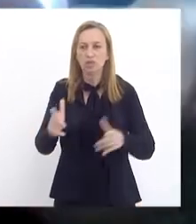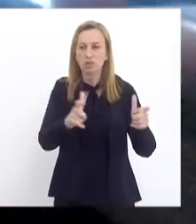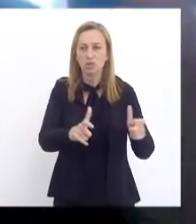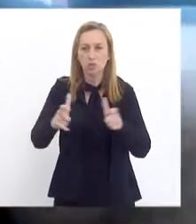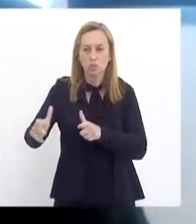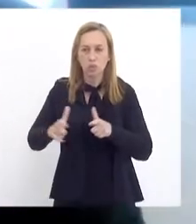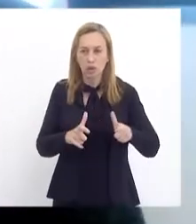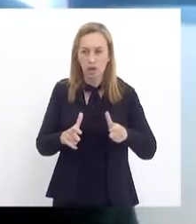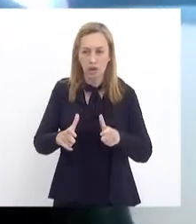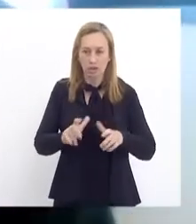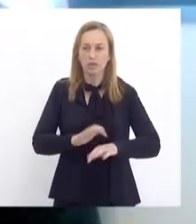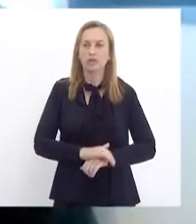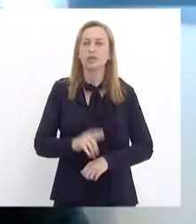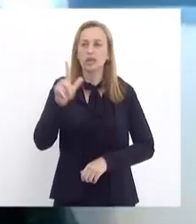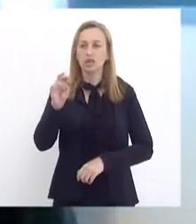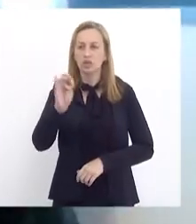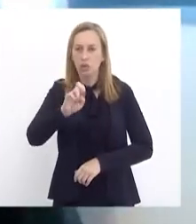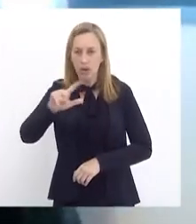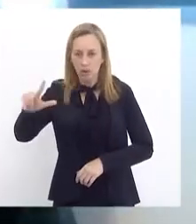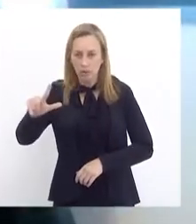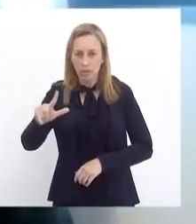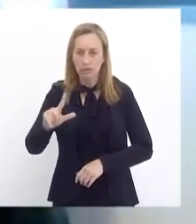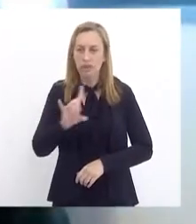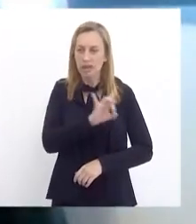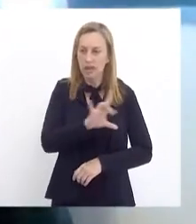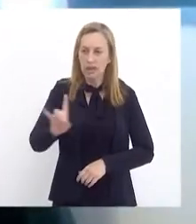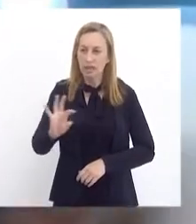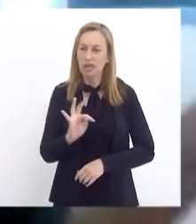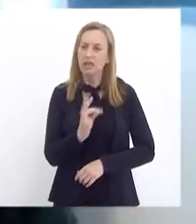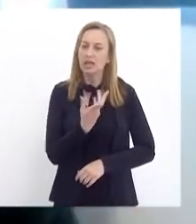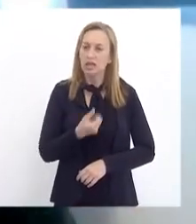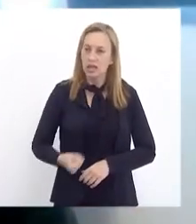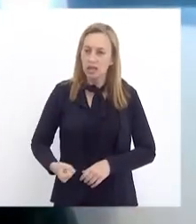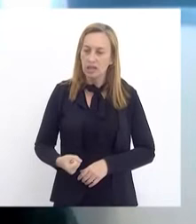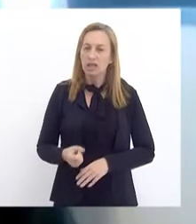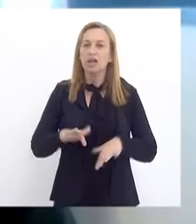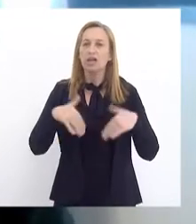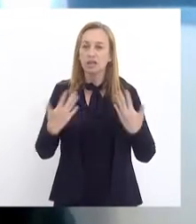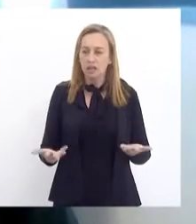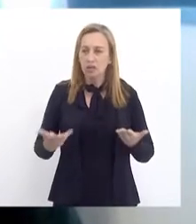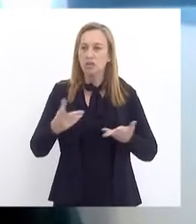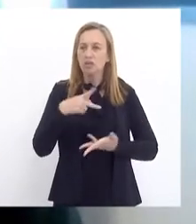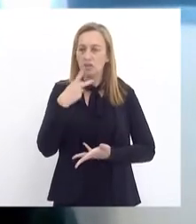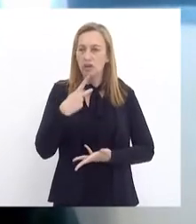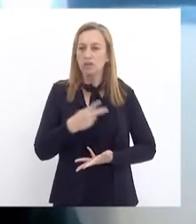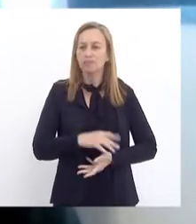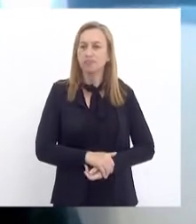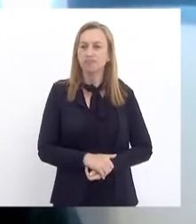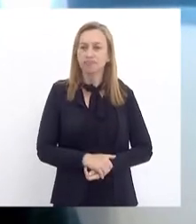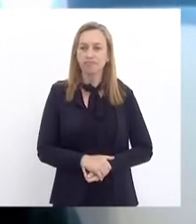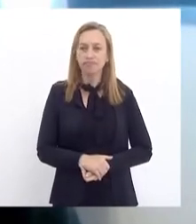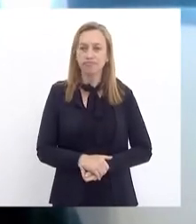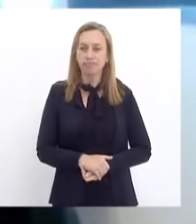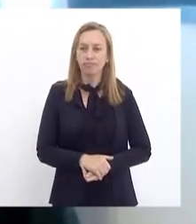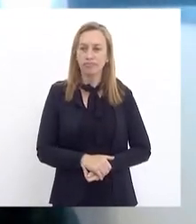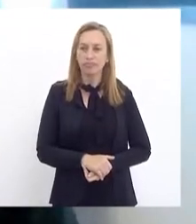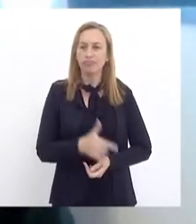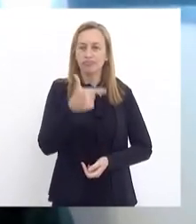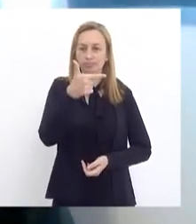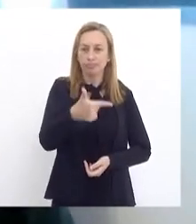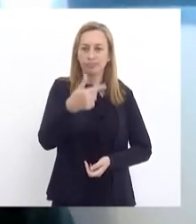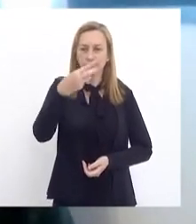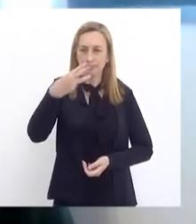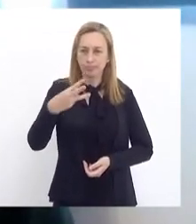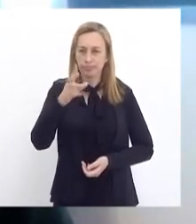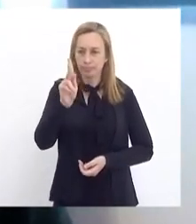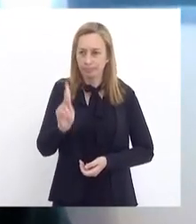do litoral e para cada uma dessas ilhas. Então, digo preliminarmente que 23 quilômetros